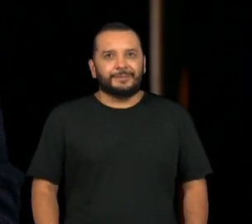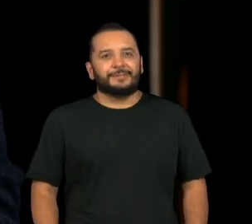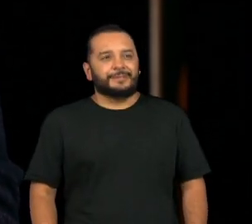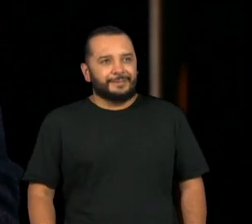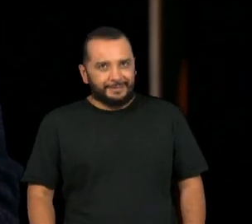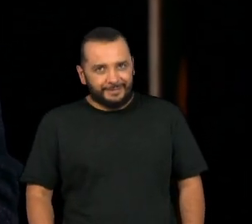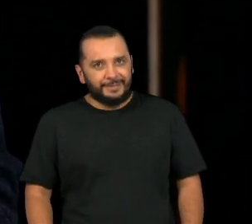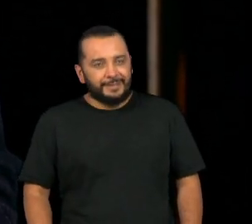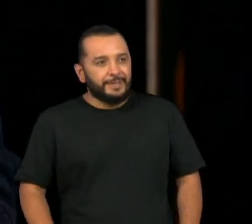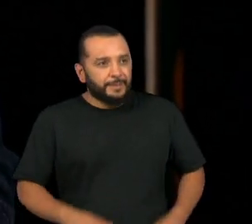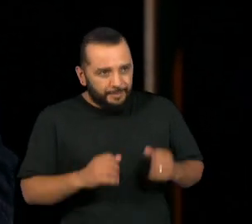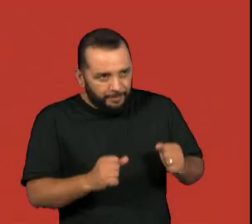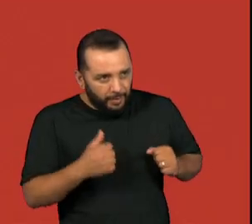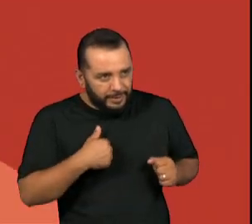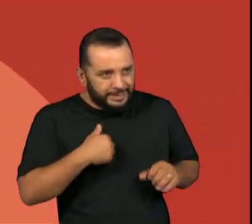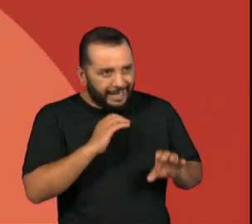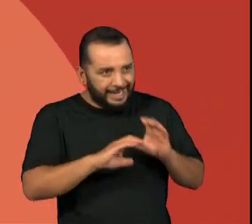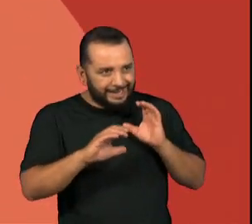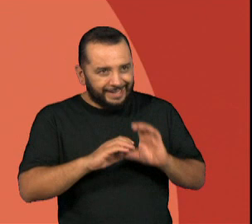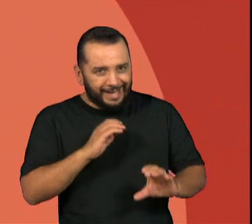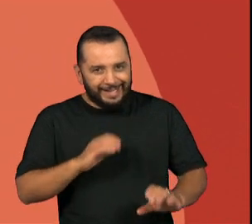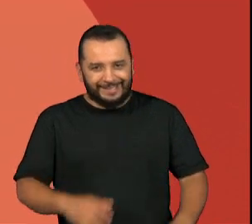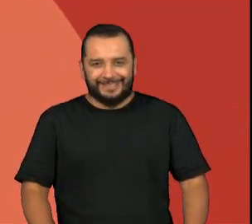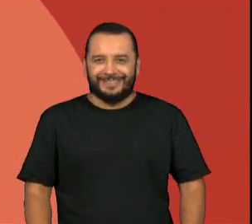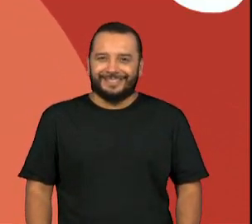Pode-se cantar.